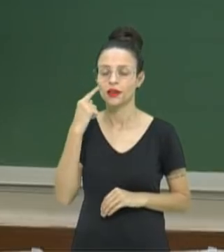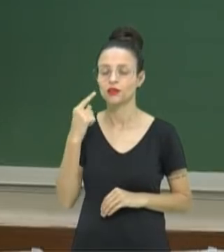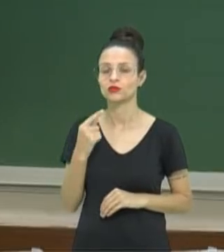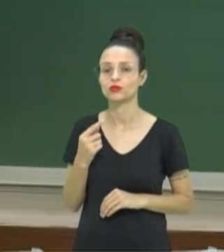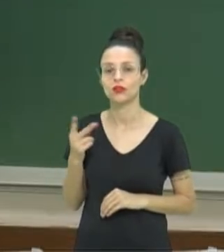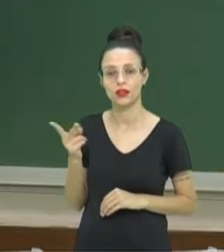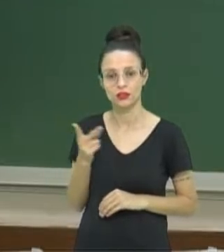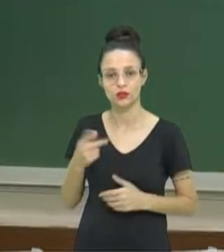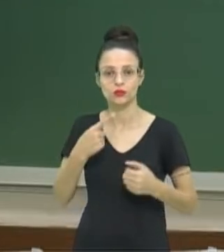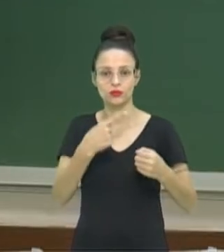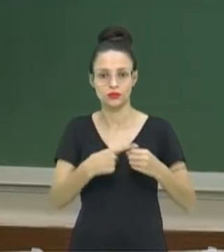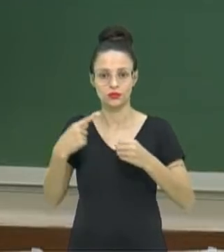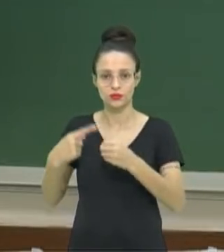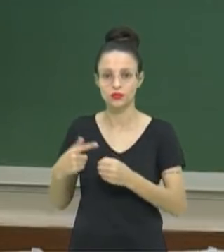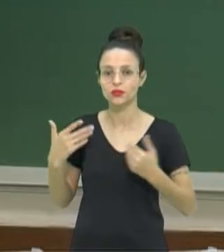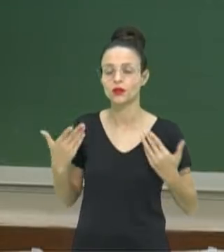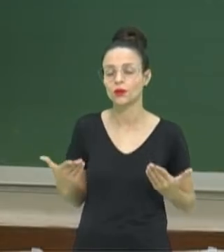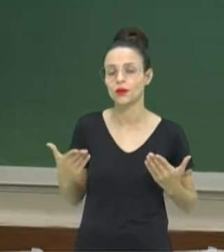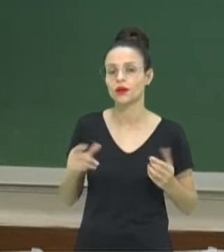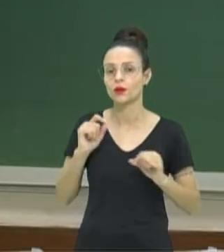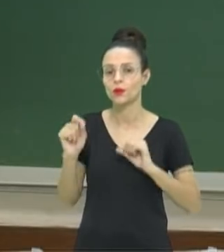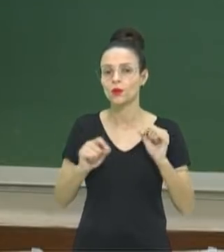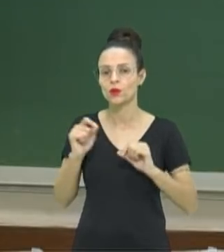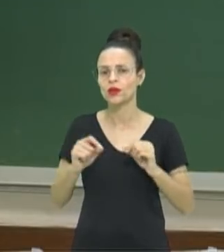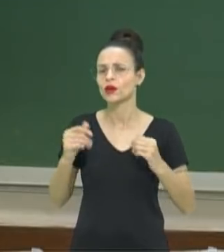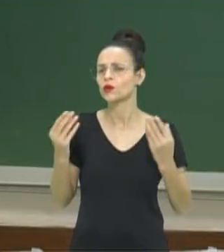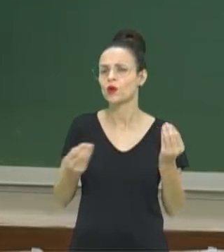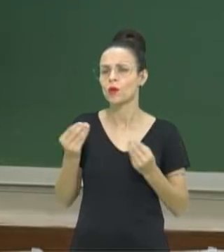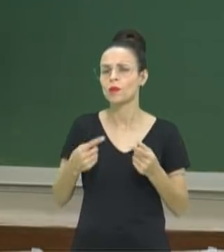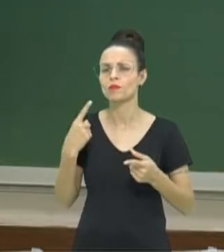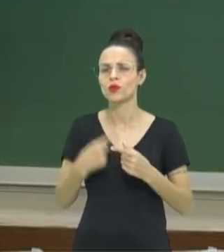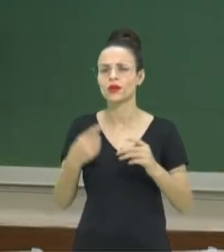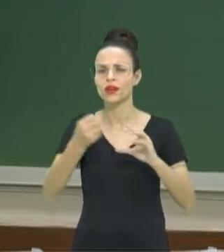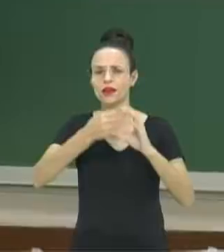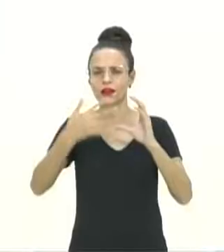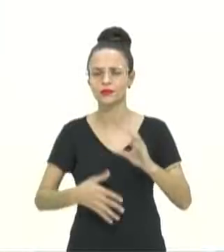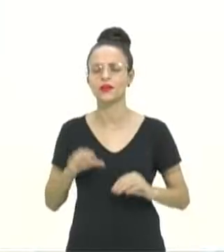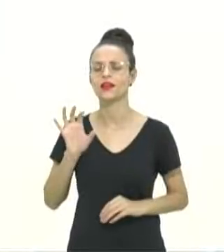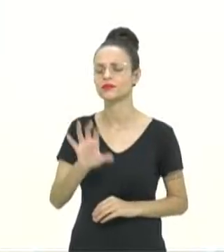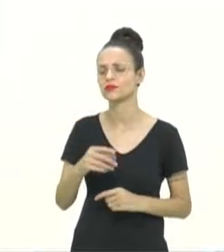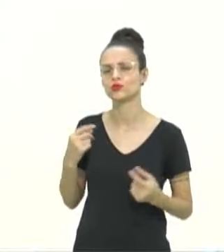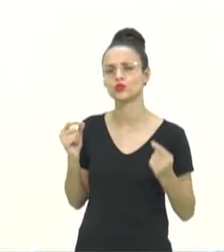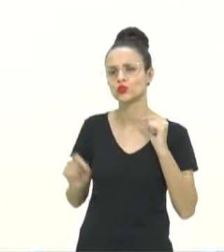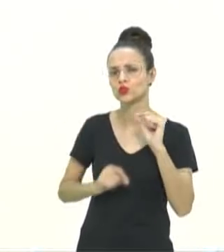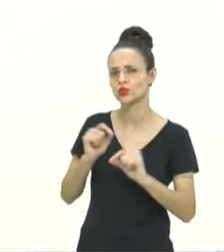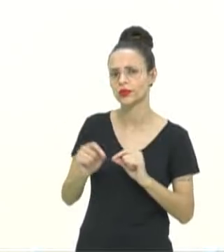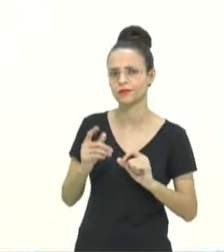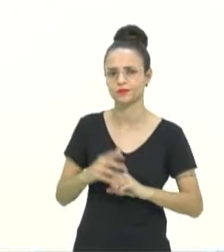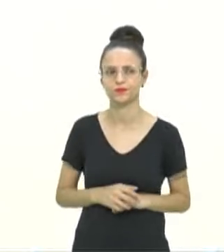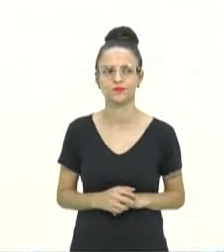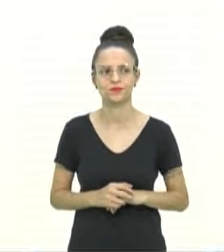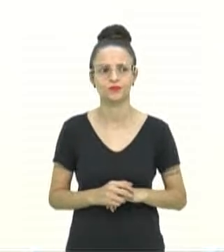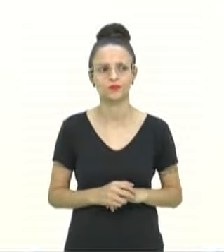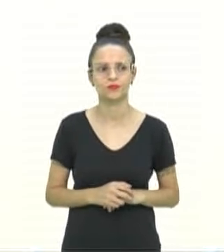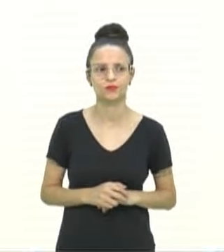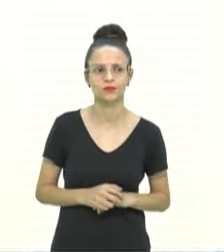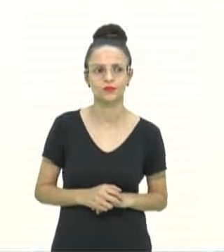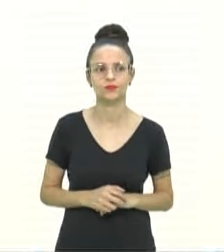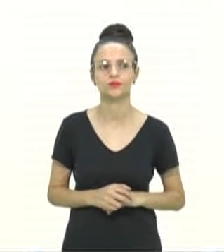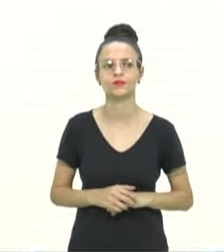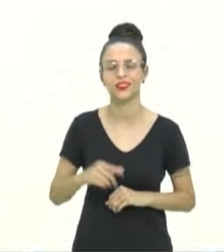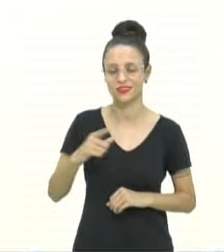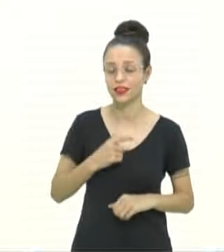duas metrópoles ali, elas estão em que patamar para receber essa classificação? Quais são as características ali?